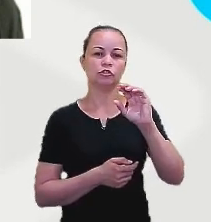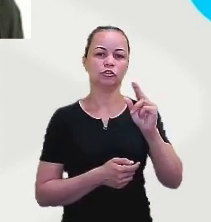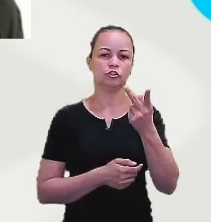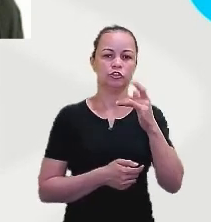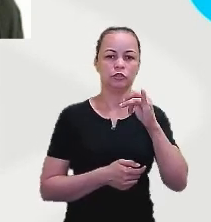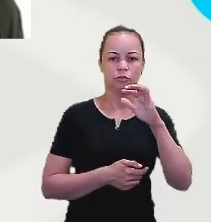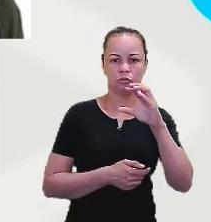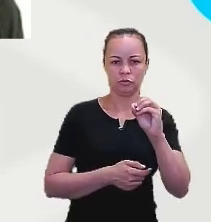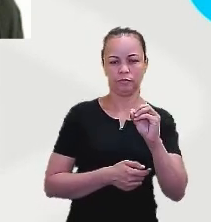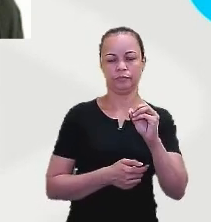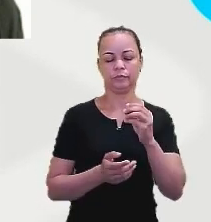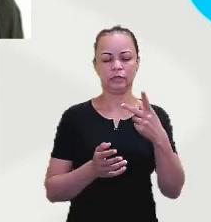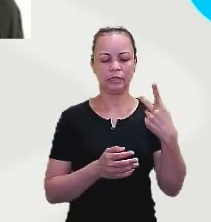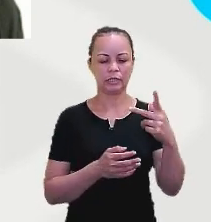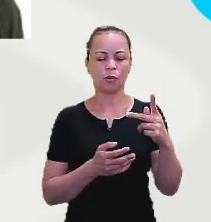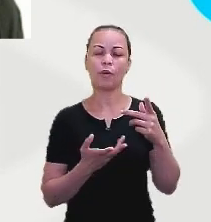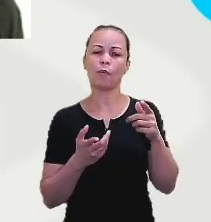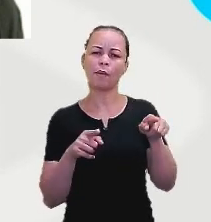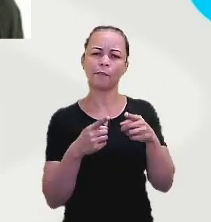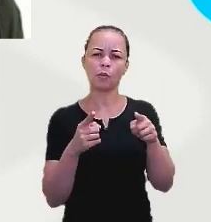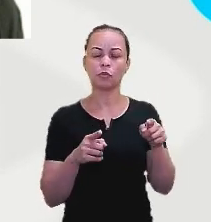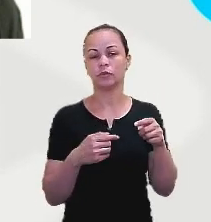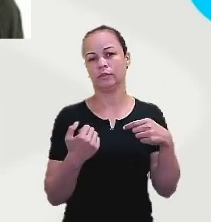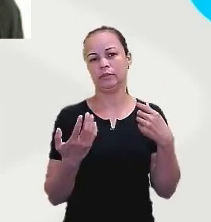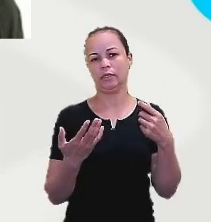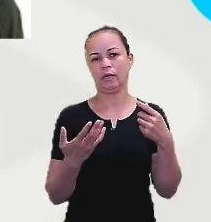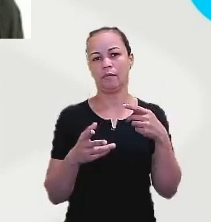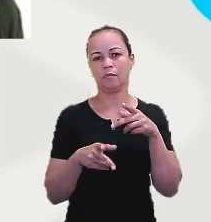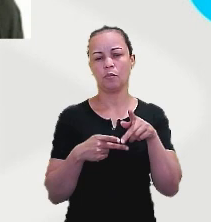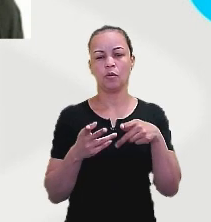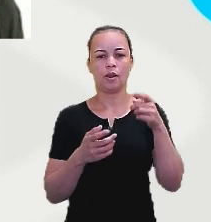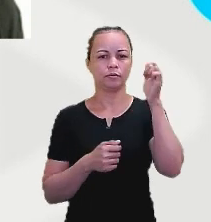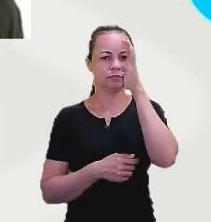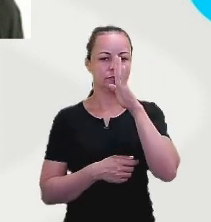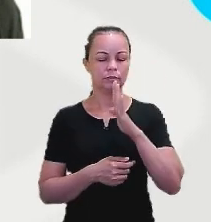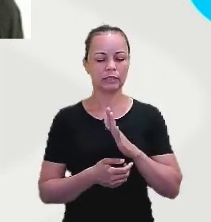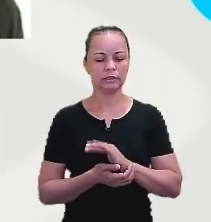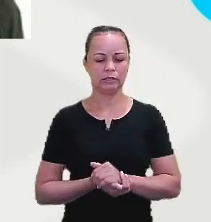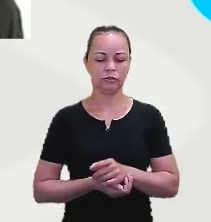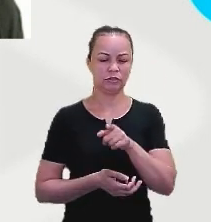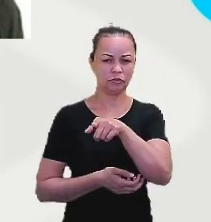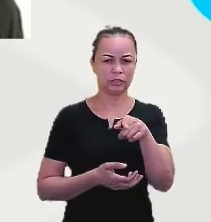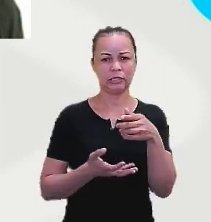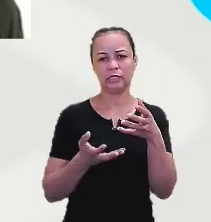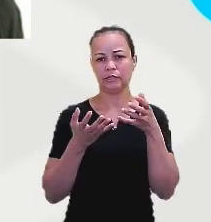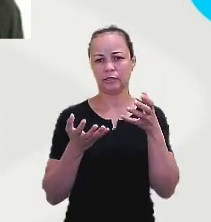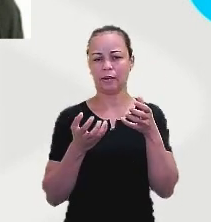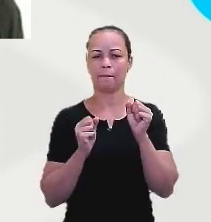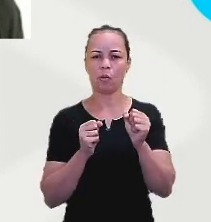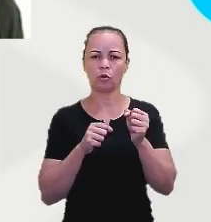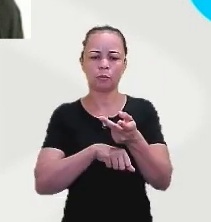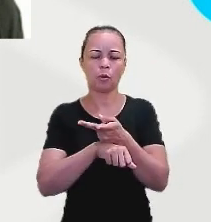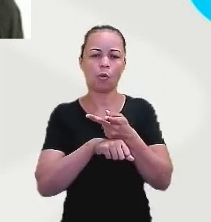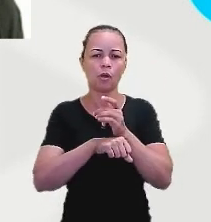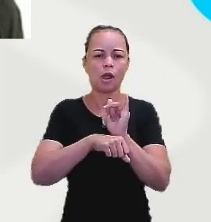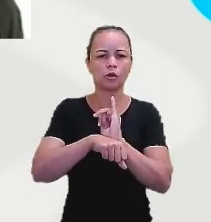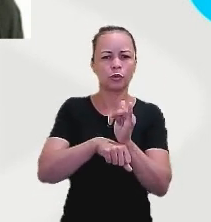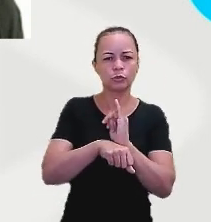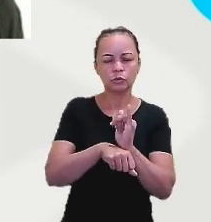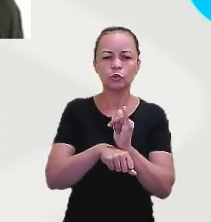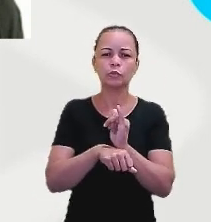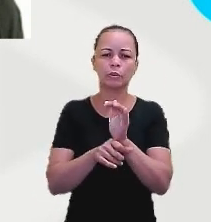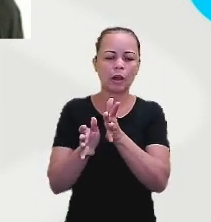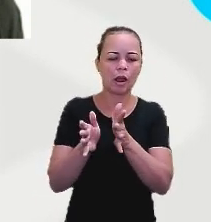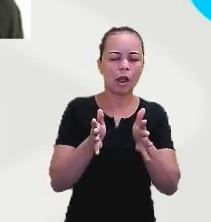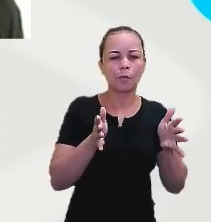popular brasileira. Essa música, quem puder ouvir, né, pode procurar no YouTube para acompanhar